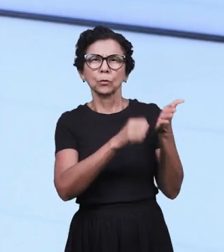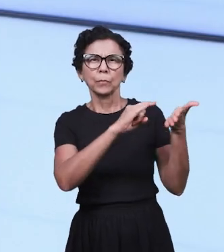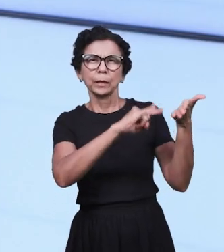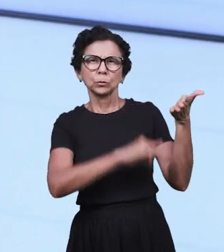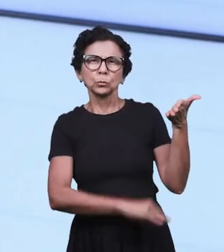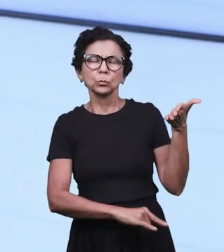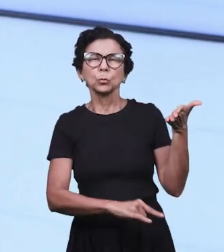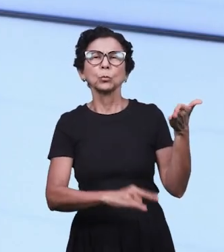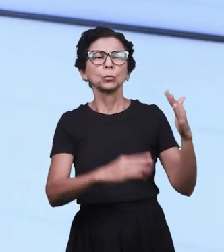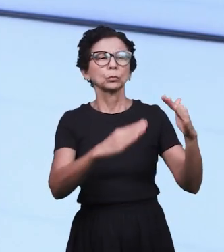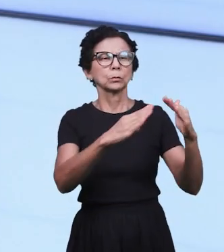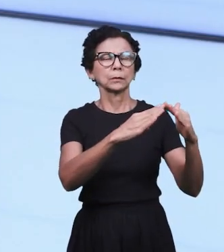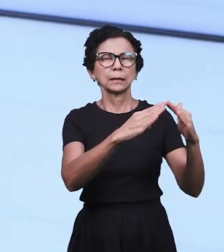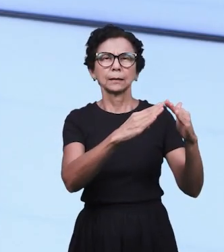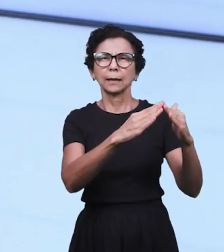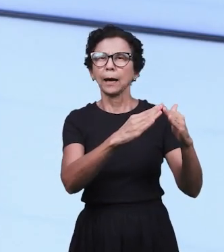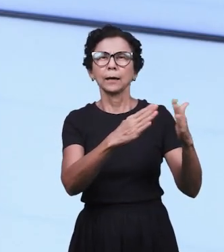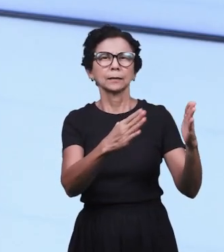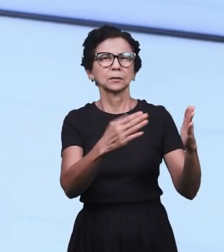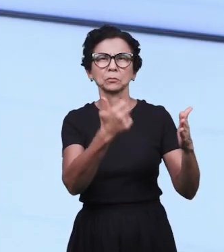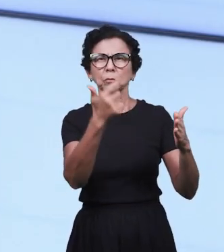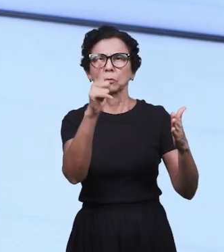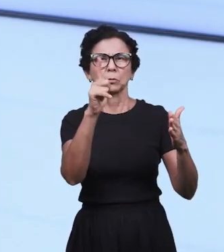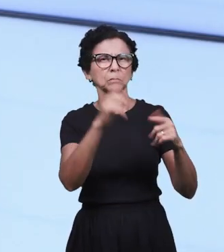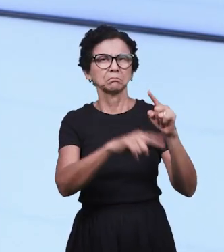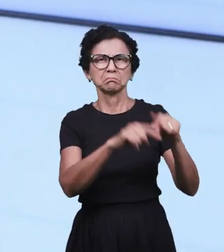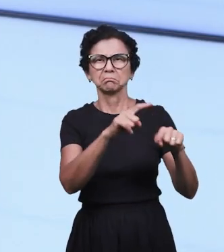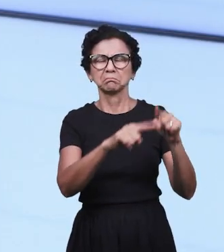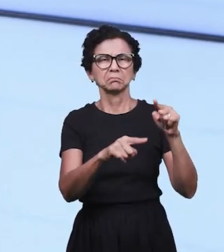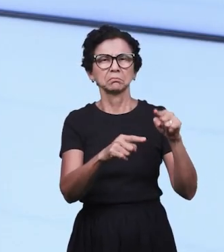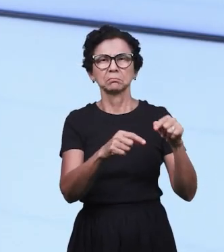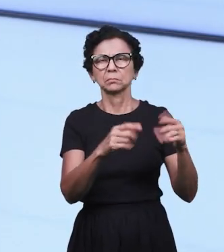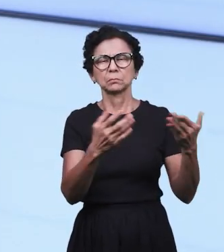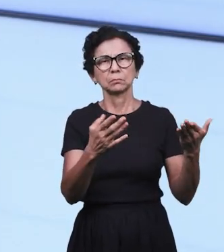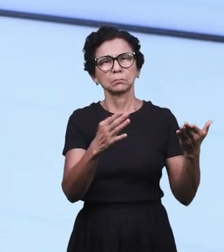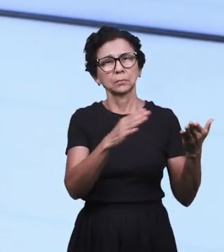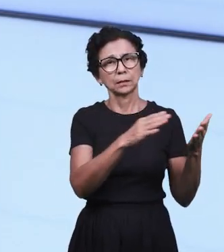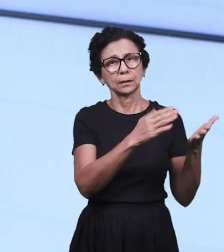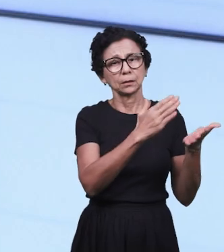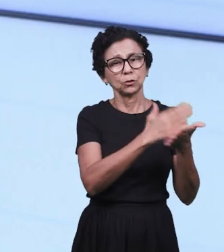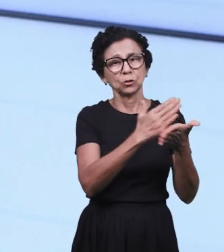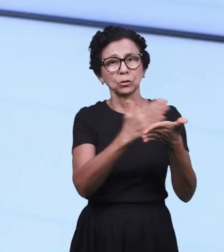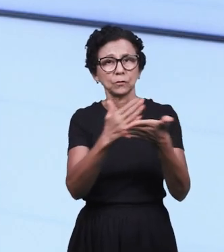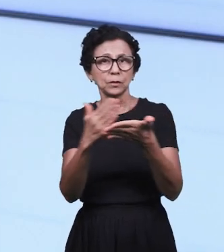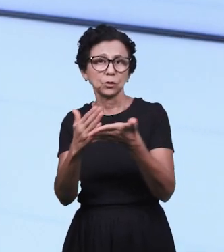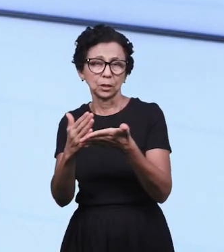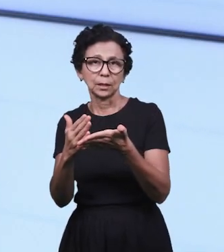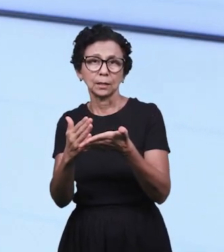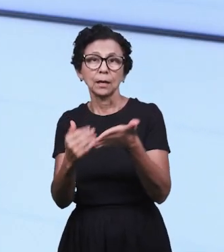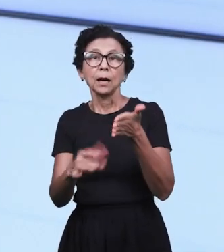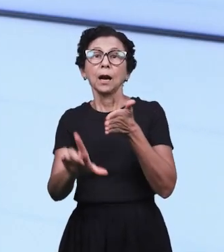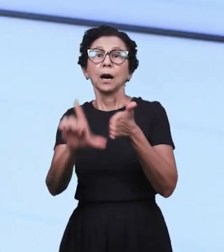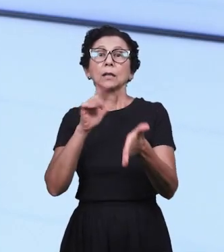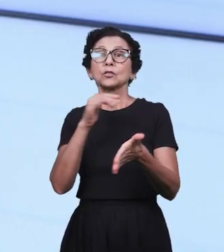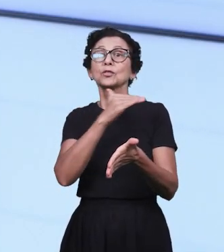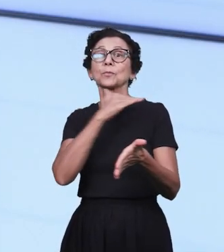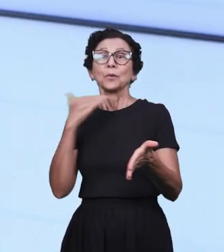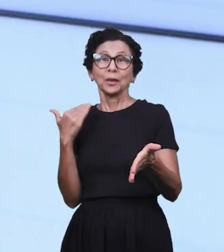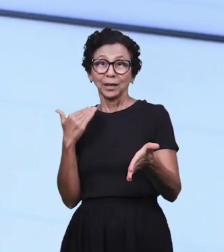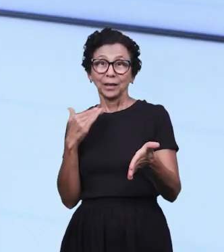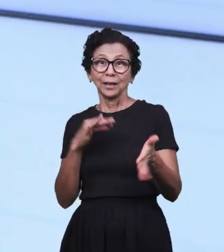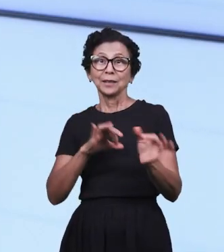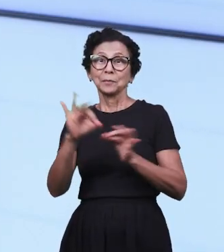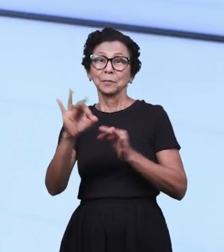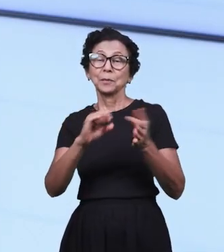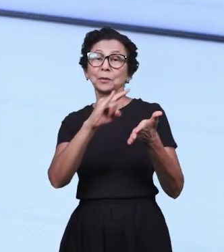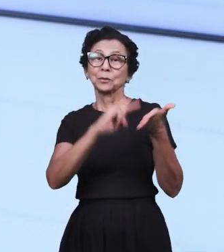fazer a distribuição do seu patrimônio para depois da sua morte, né?